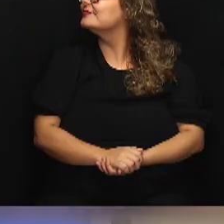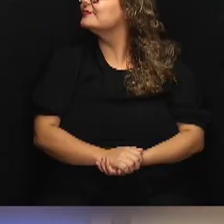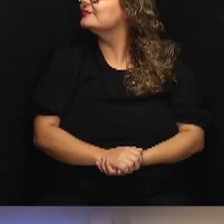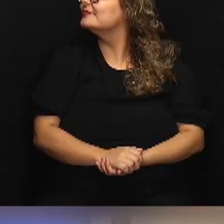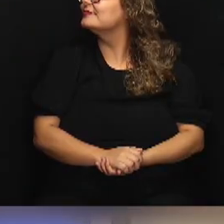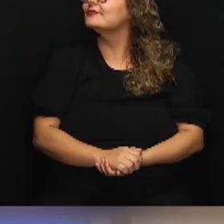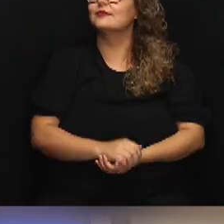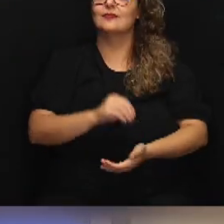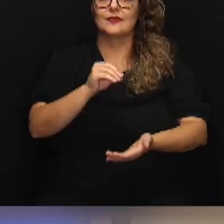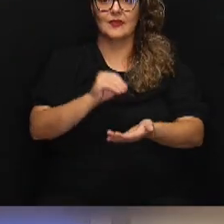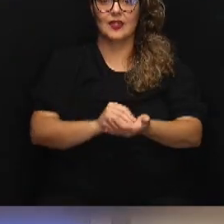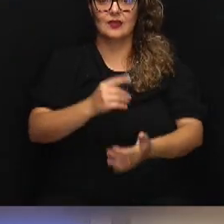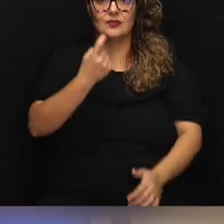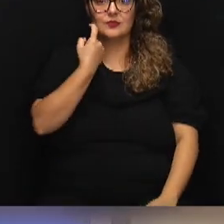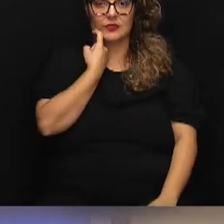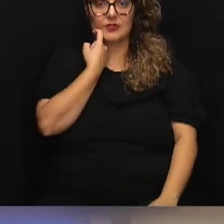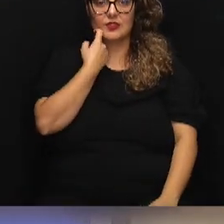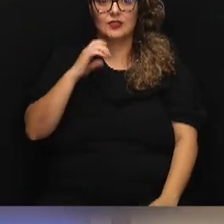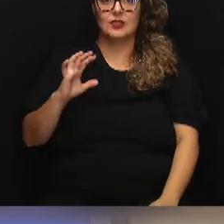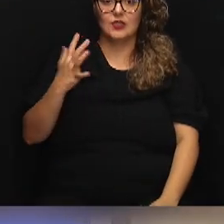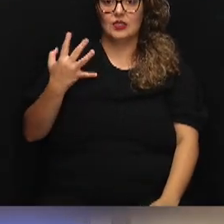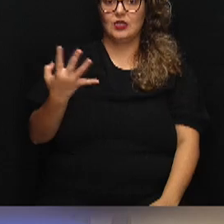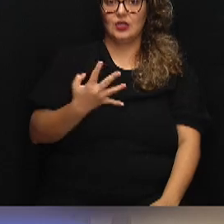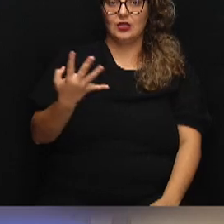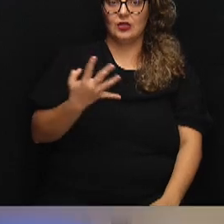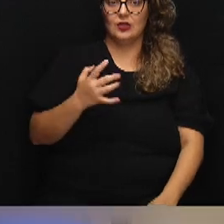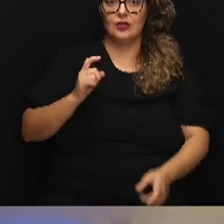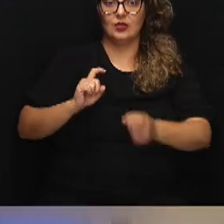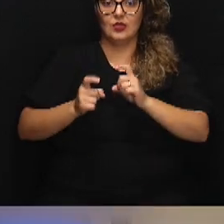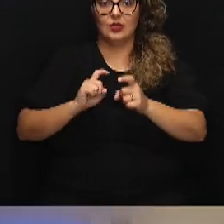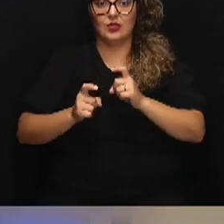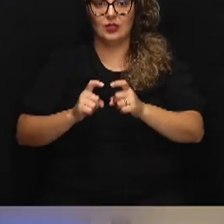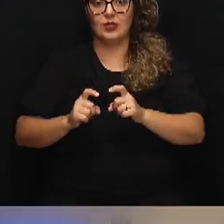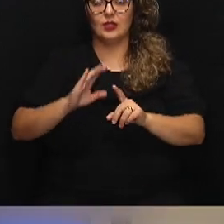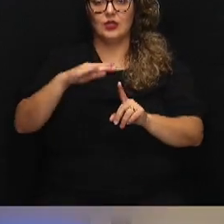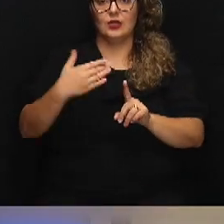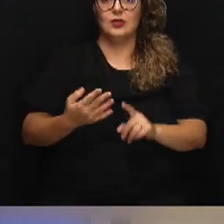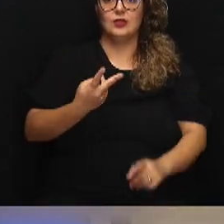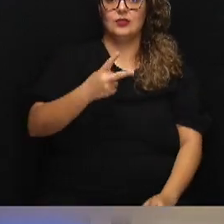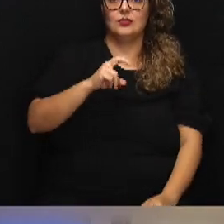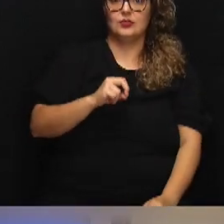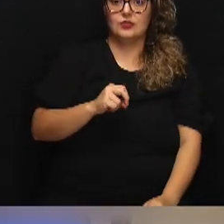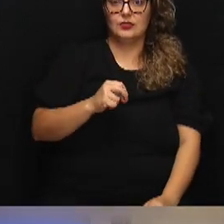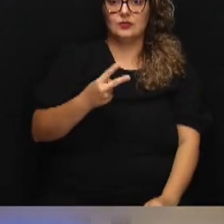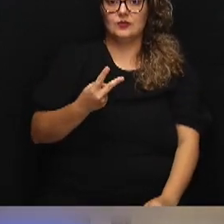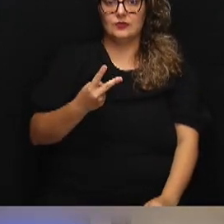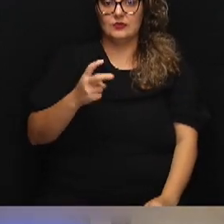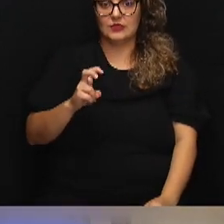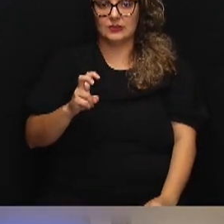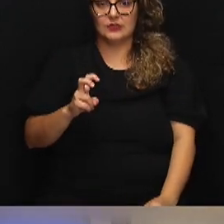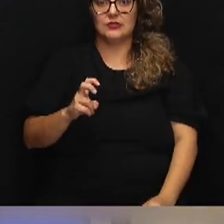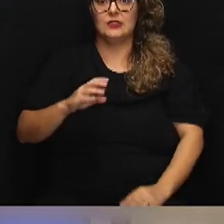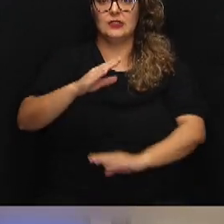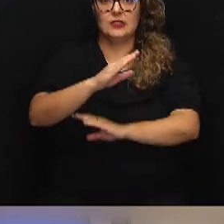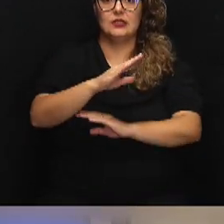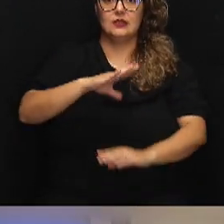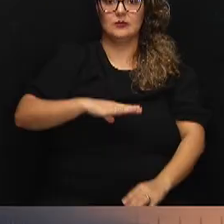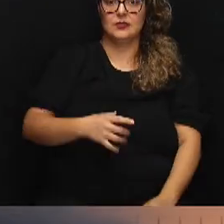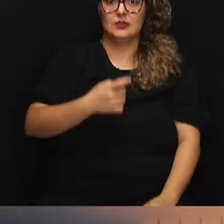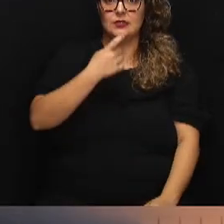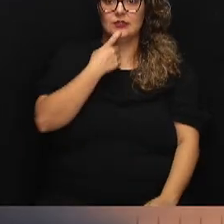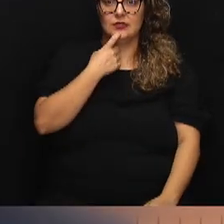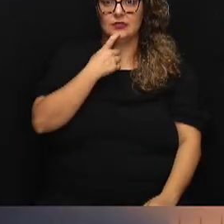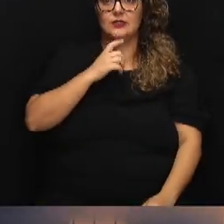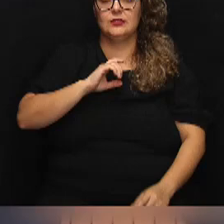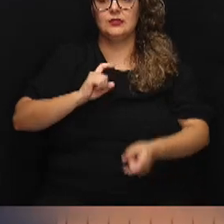Na última sexta-feira aconteceu a 4ª reunião solene do ano de 2025 da Câmara Municipal de Campinas. Na